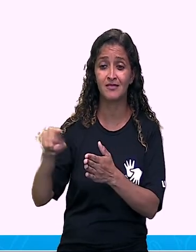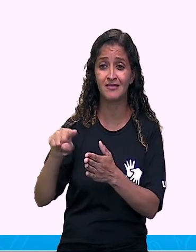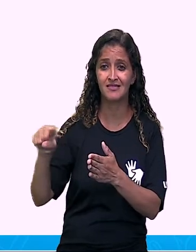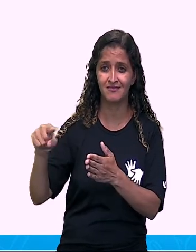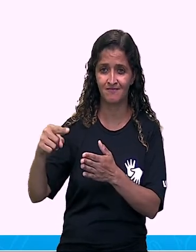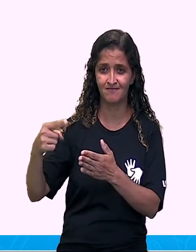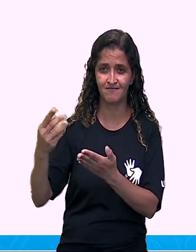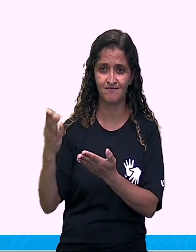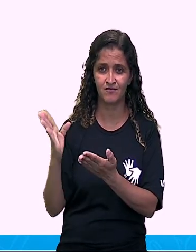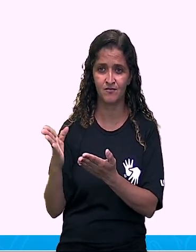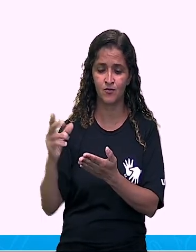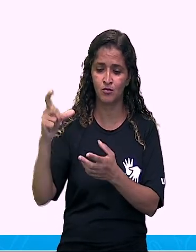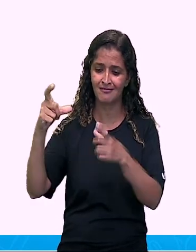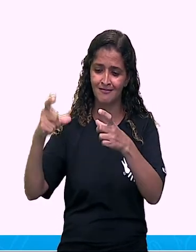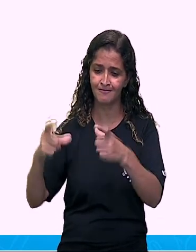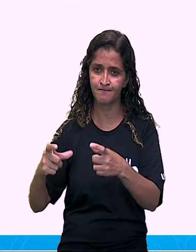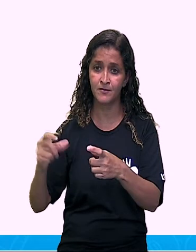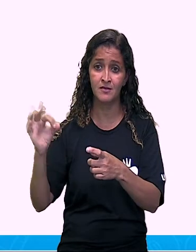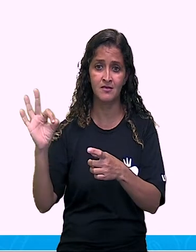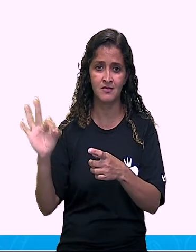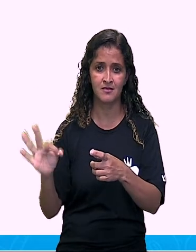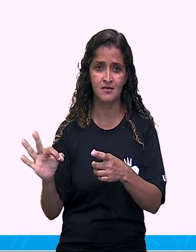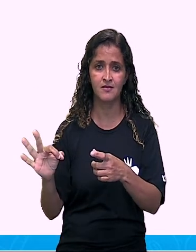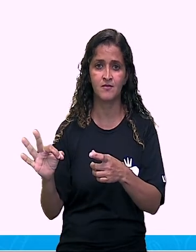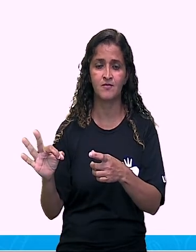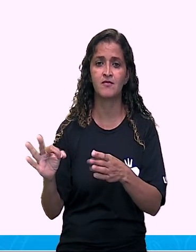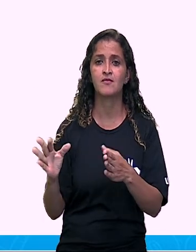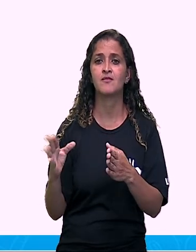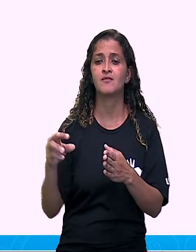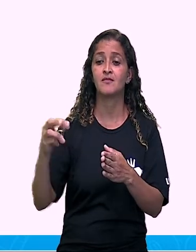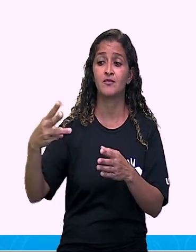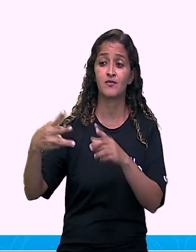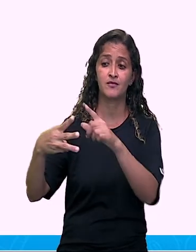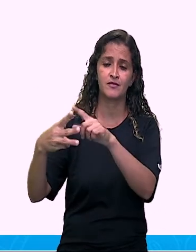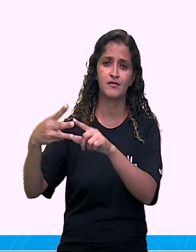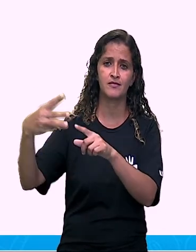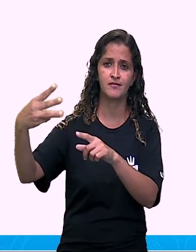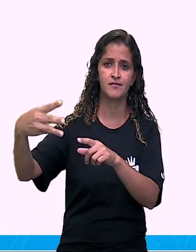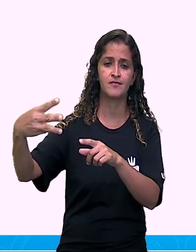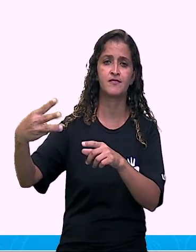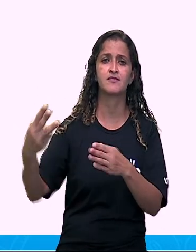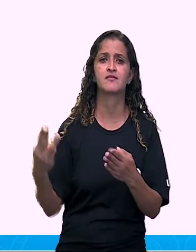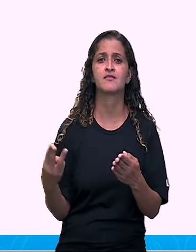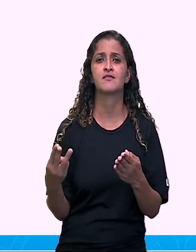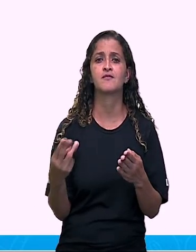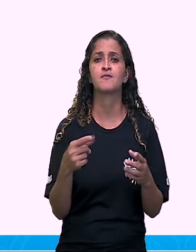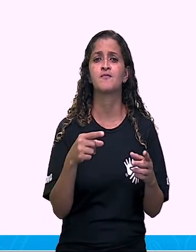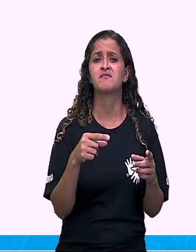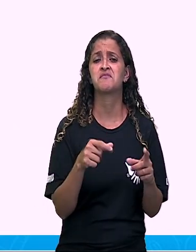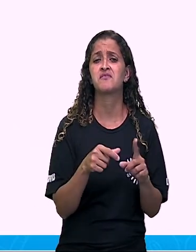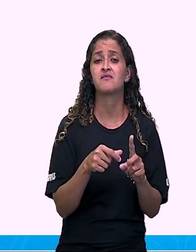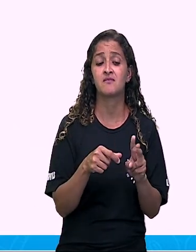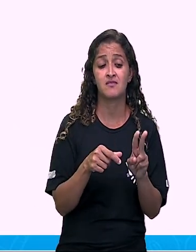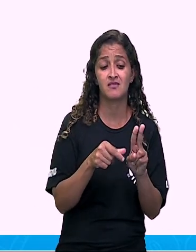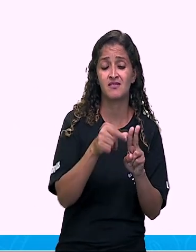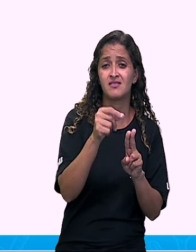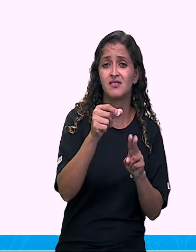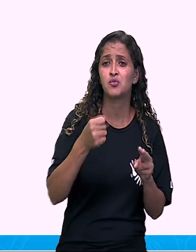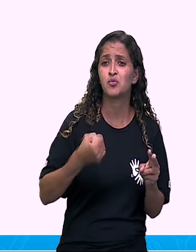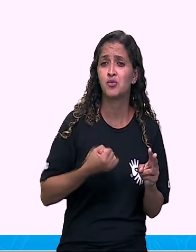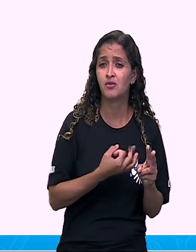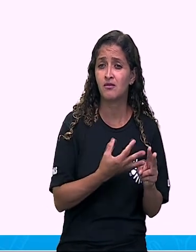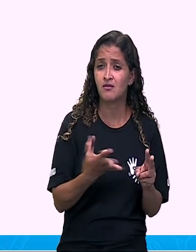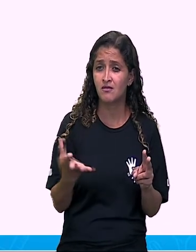É isso? Agora a próxima casa, dezena. Quantas dezenas que tem ali? Não tem só